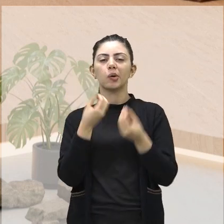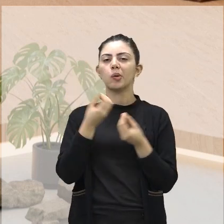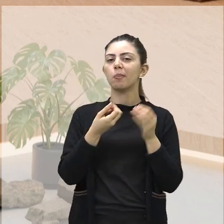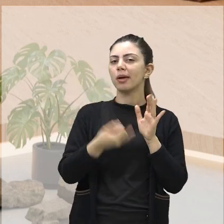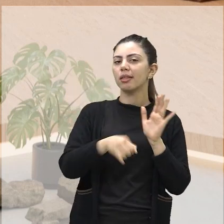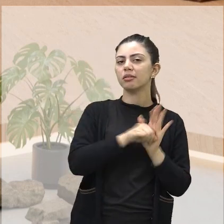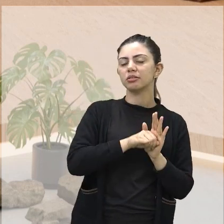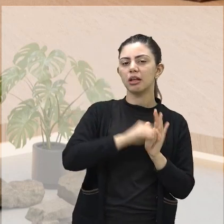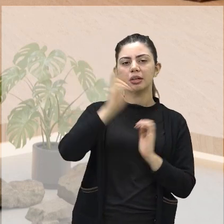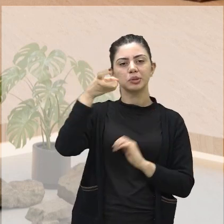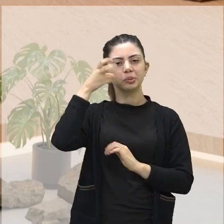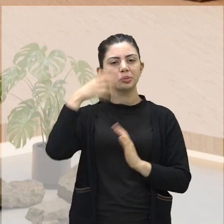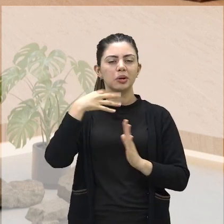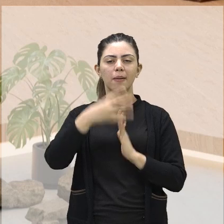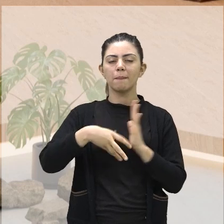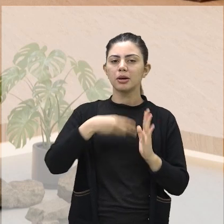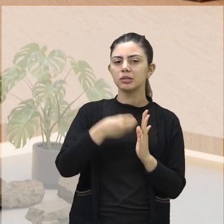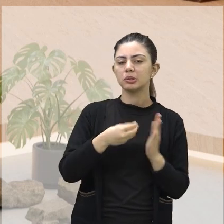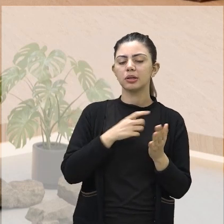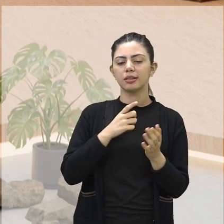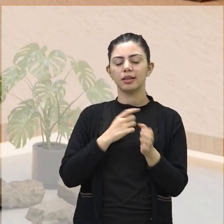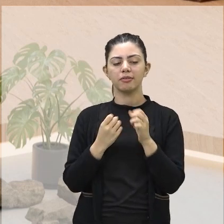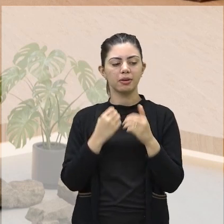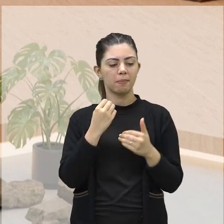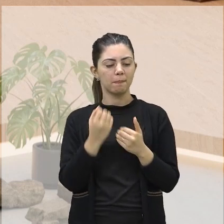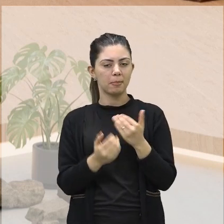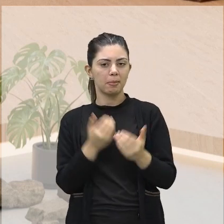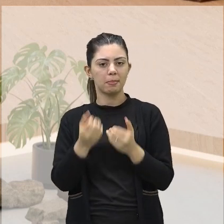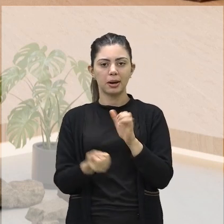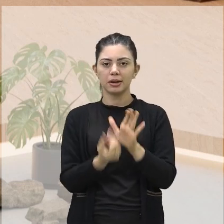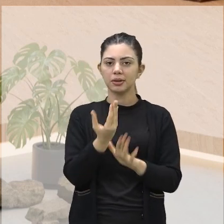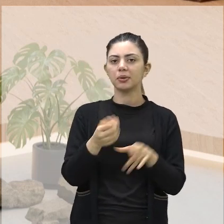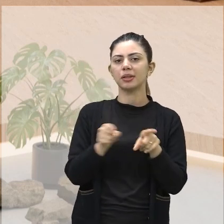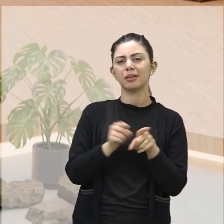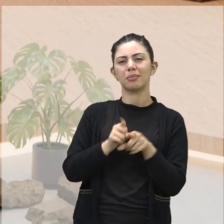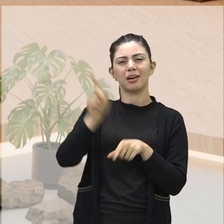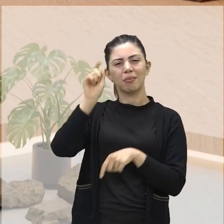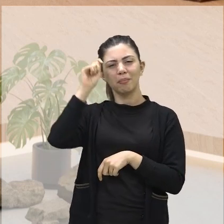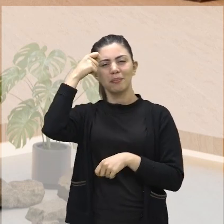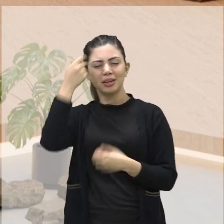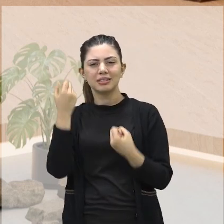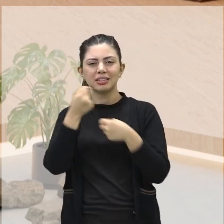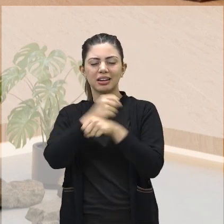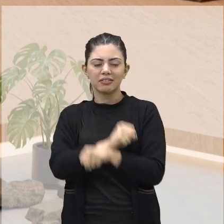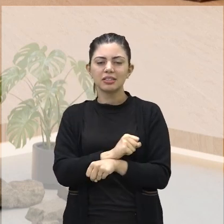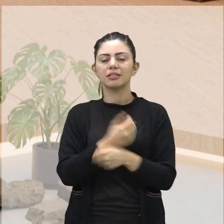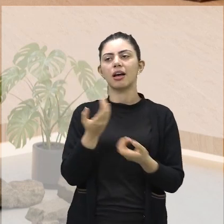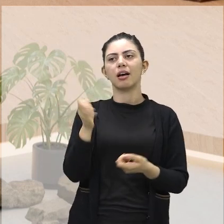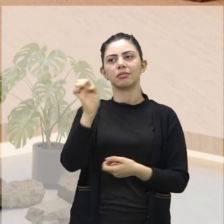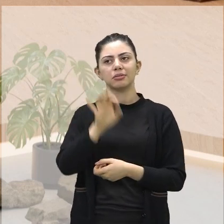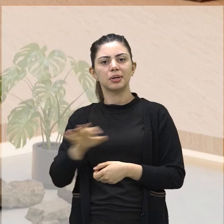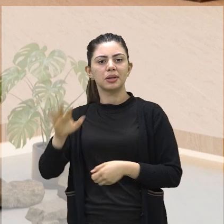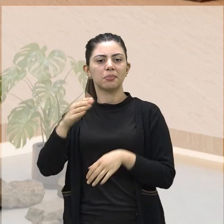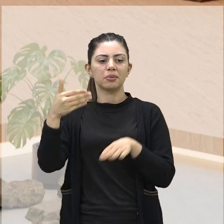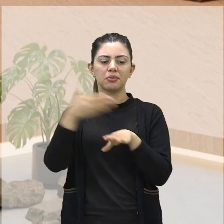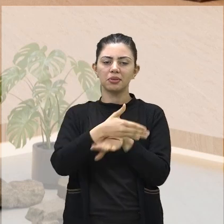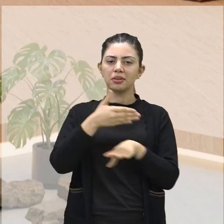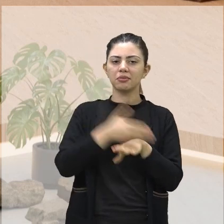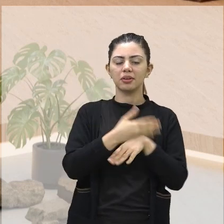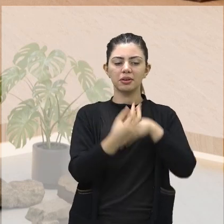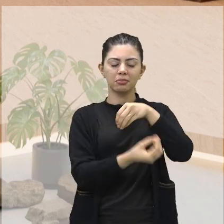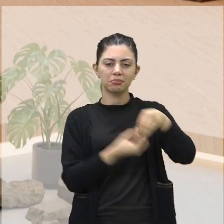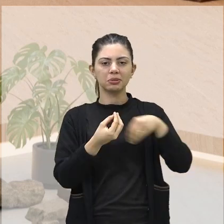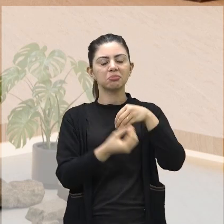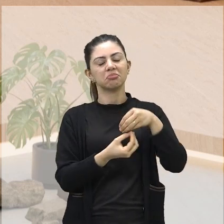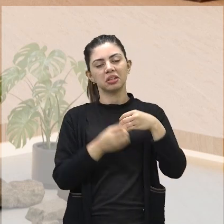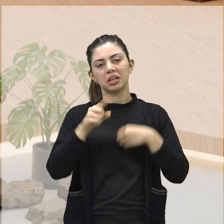cultural amazônica ela se formou a partir dos indígenas, dos africanos escravizados e também dos europeus. Ponto importantíssimo.